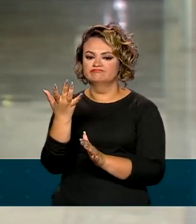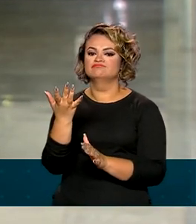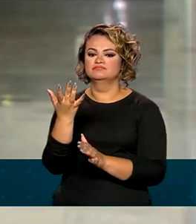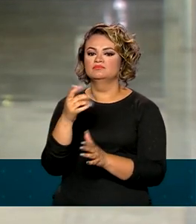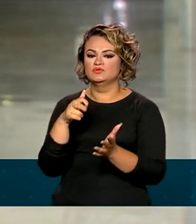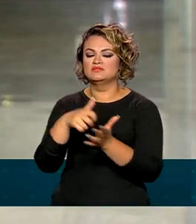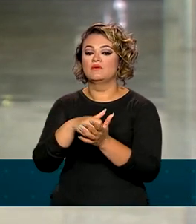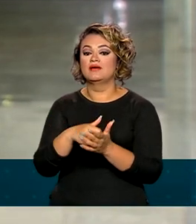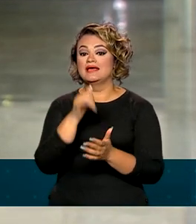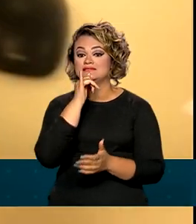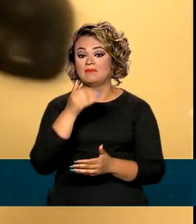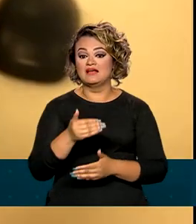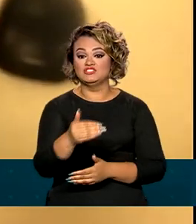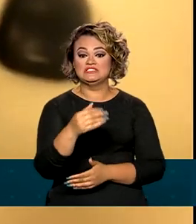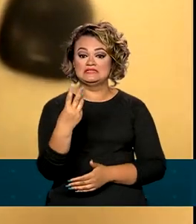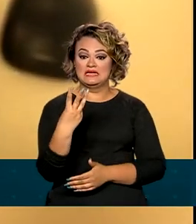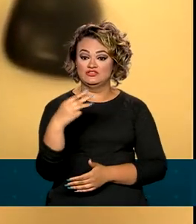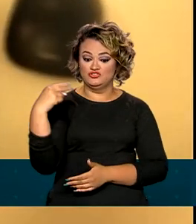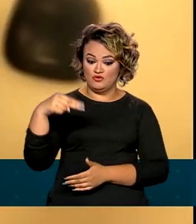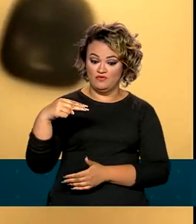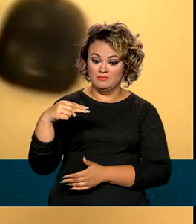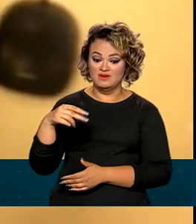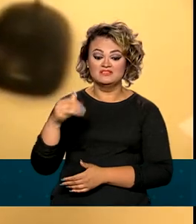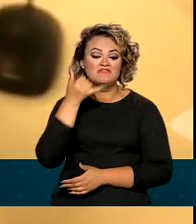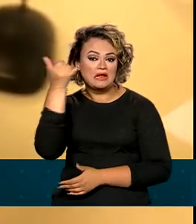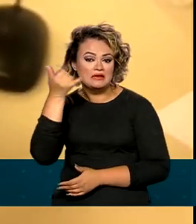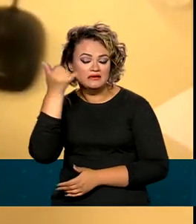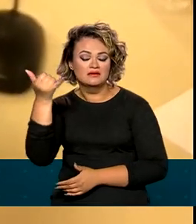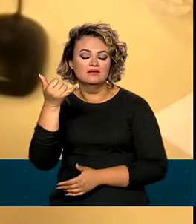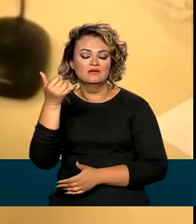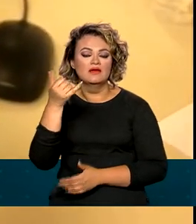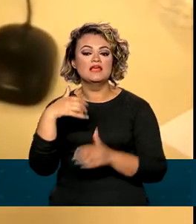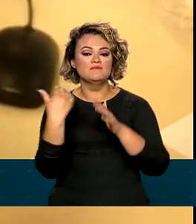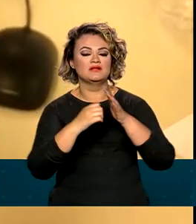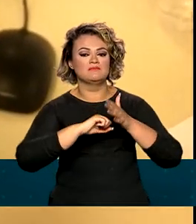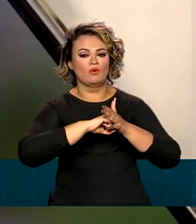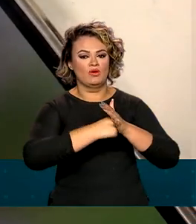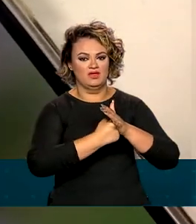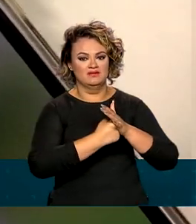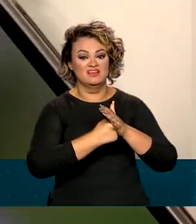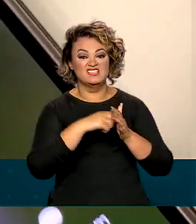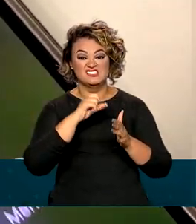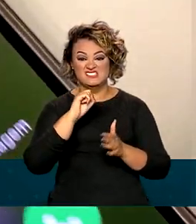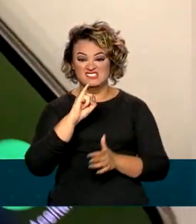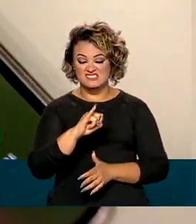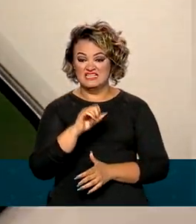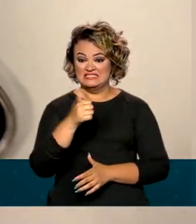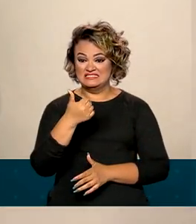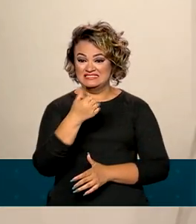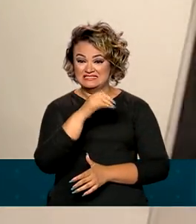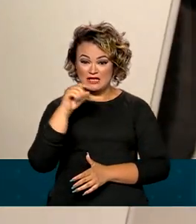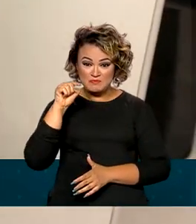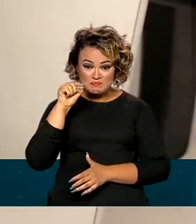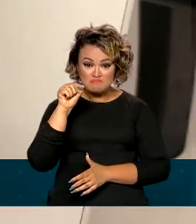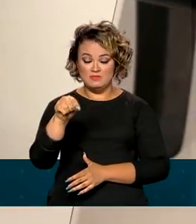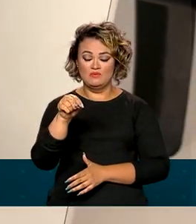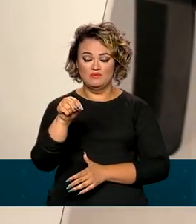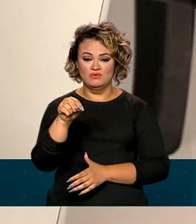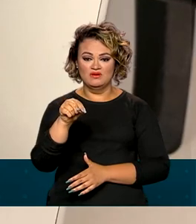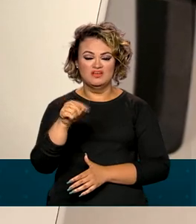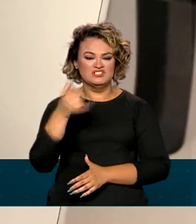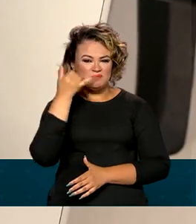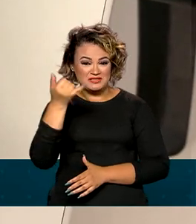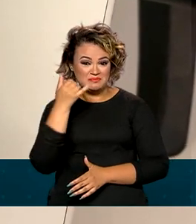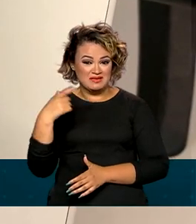três de Novembro serão bloqueadas por 15 dias né as empresas que gerarem pelo menos 100 mil chamadas curtas por código de acesso